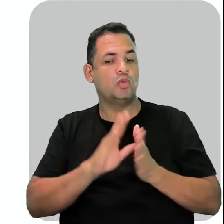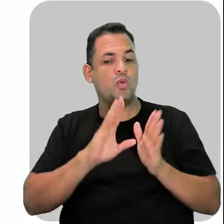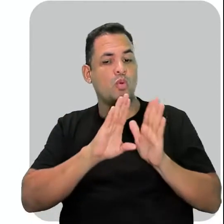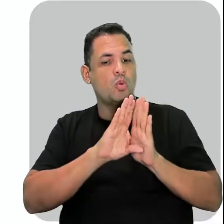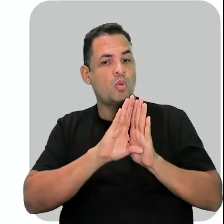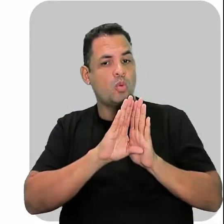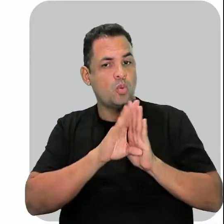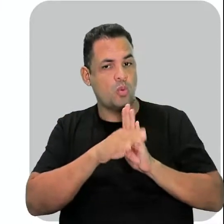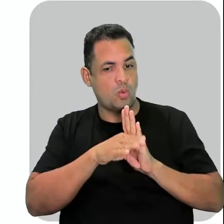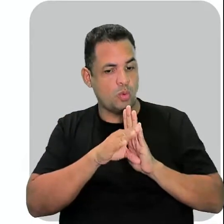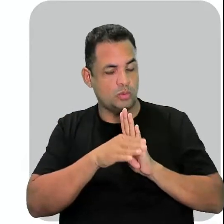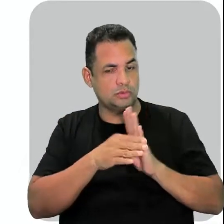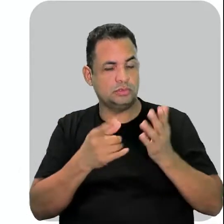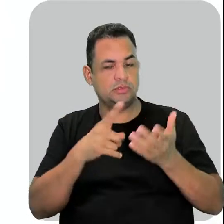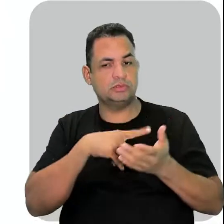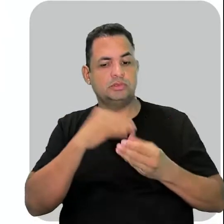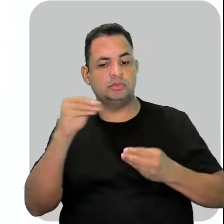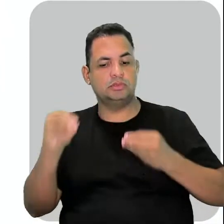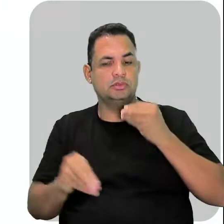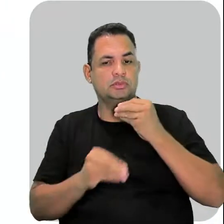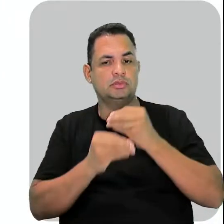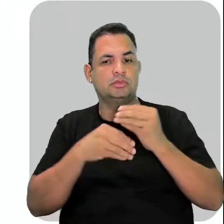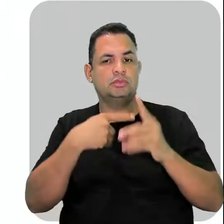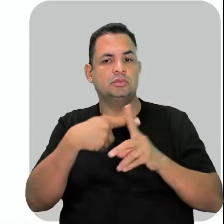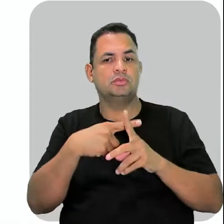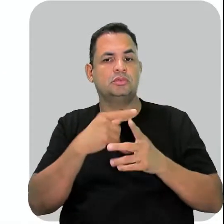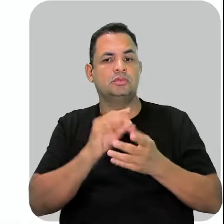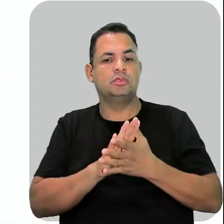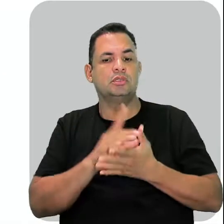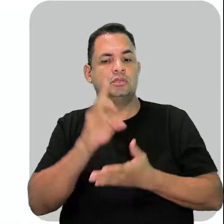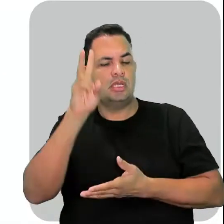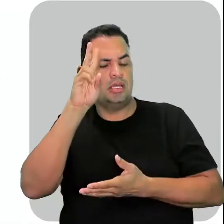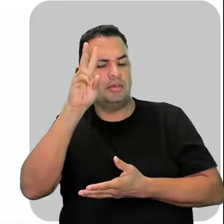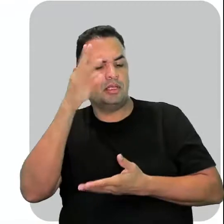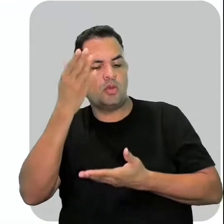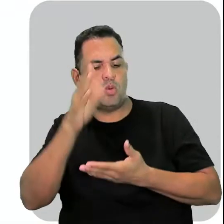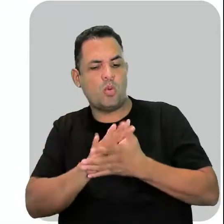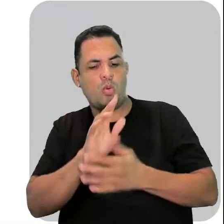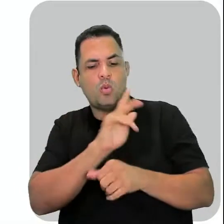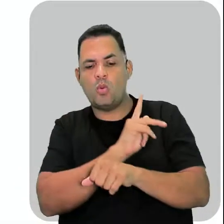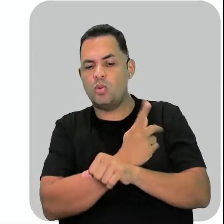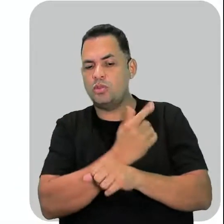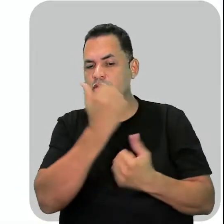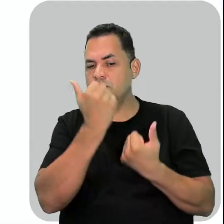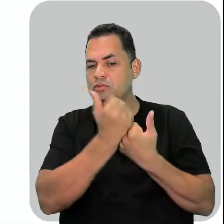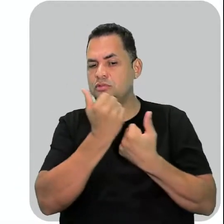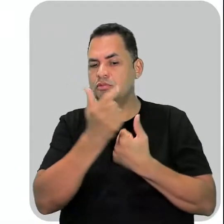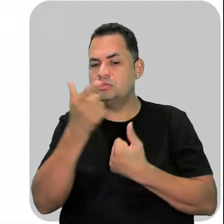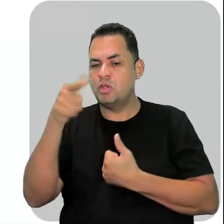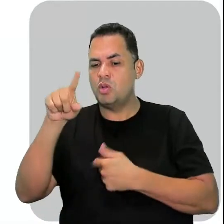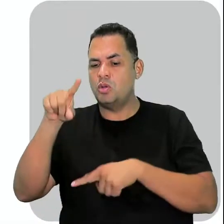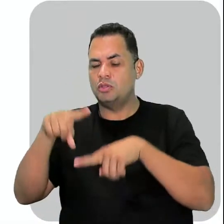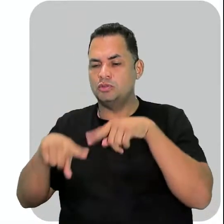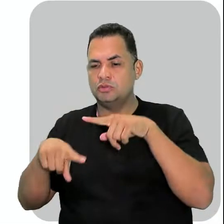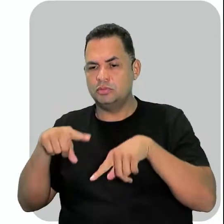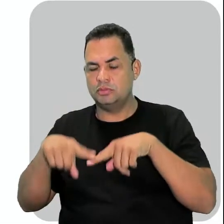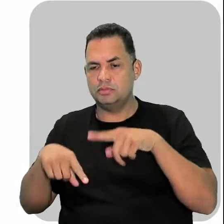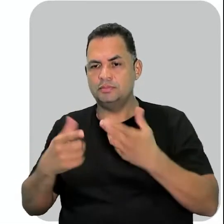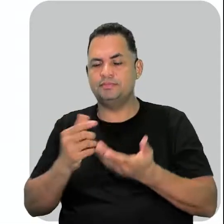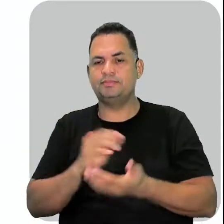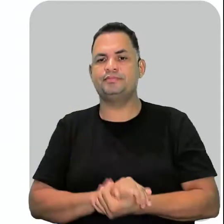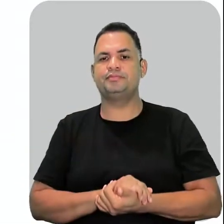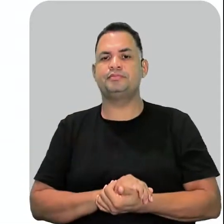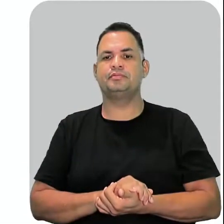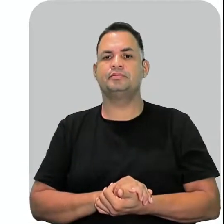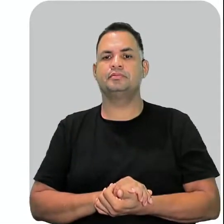alcanos, onde a gente via que o hidrogênio era substituído por um outro elemento. E a gente chamava